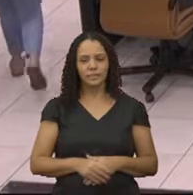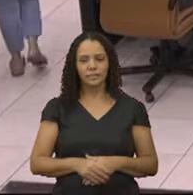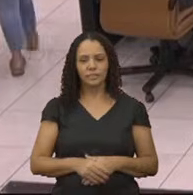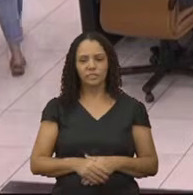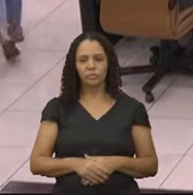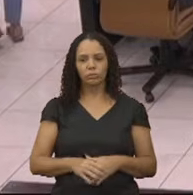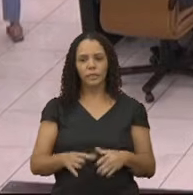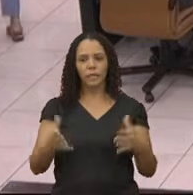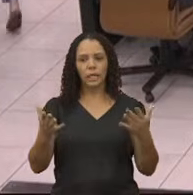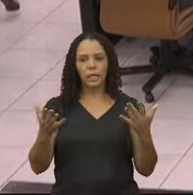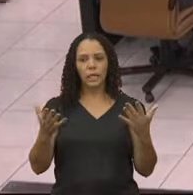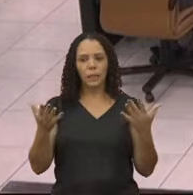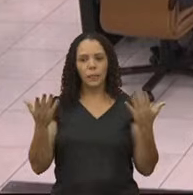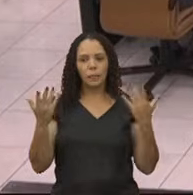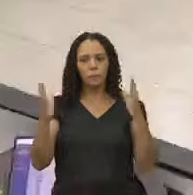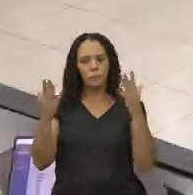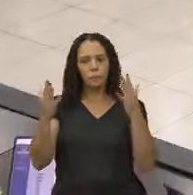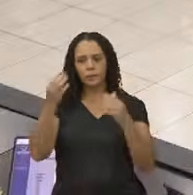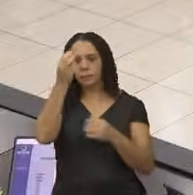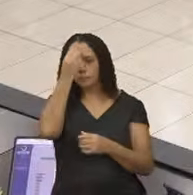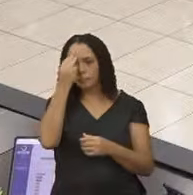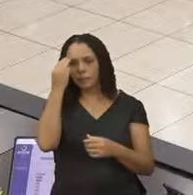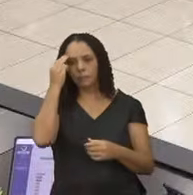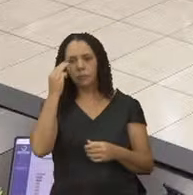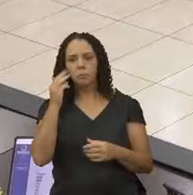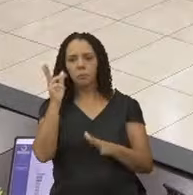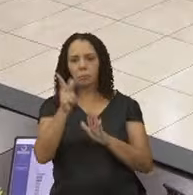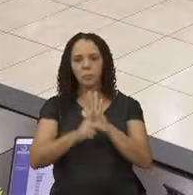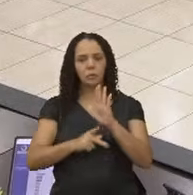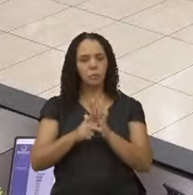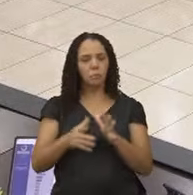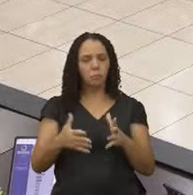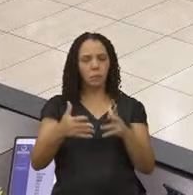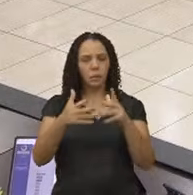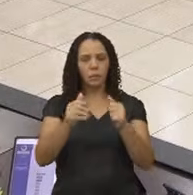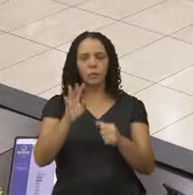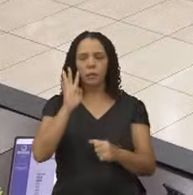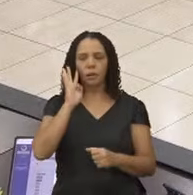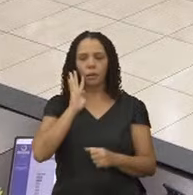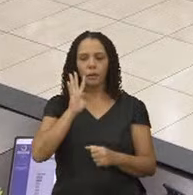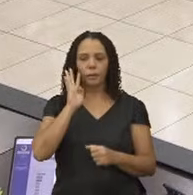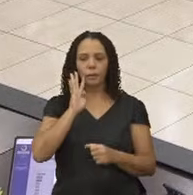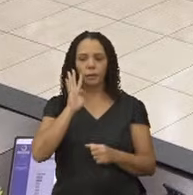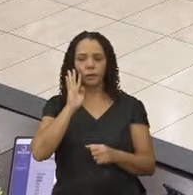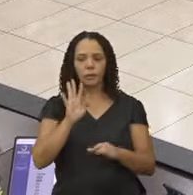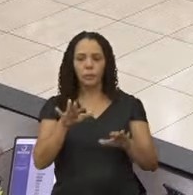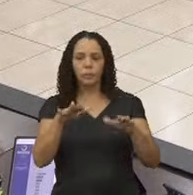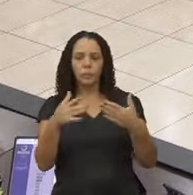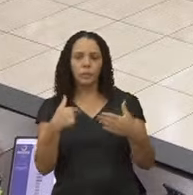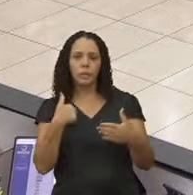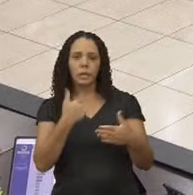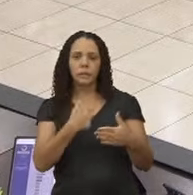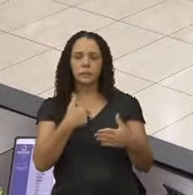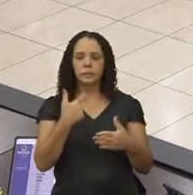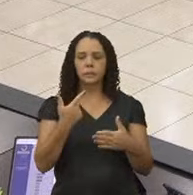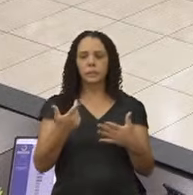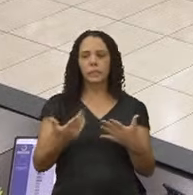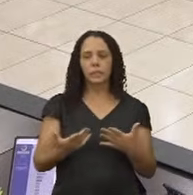Quero parabenizar a vereadora Maria Amélia, excelente projeto, muito bacana. Quando a gente faz uma